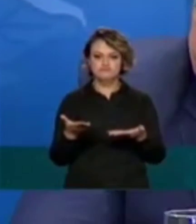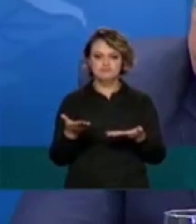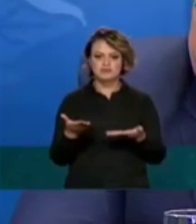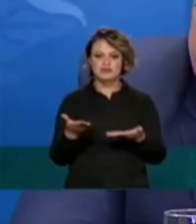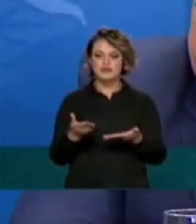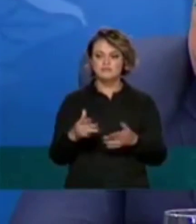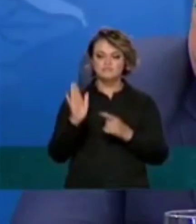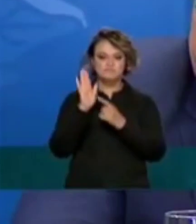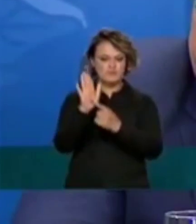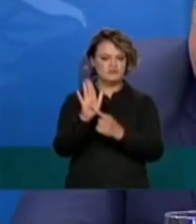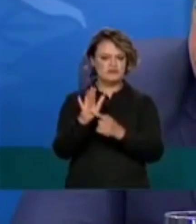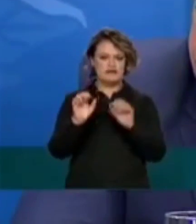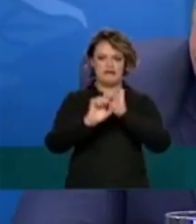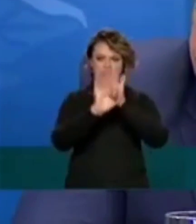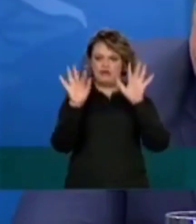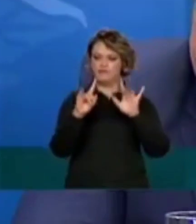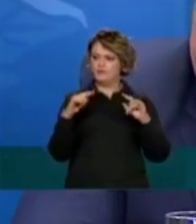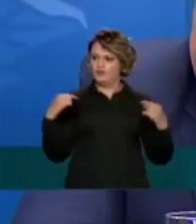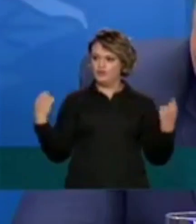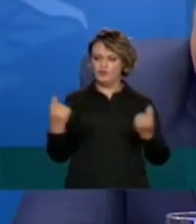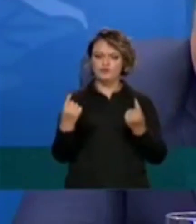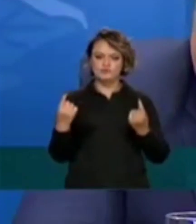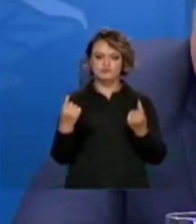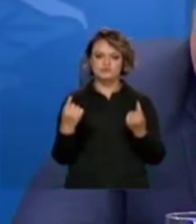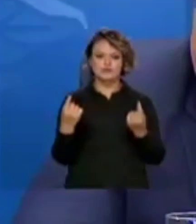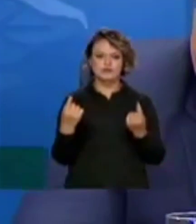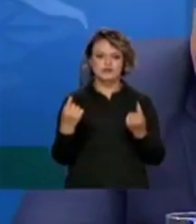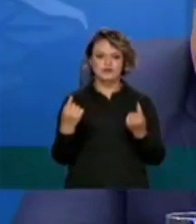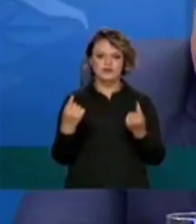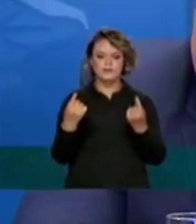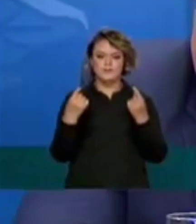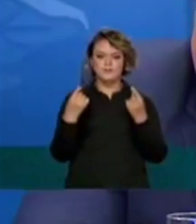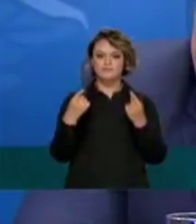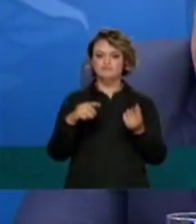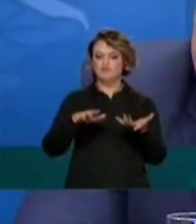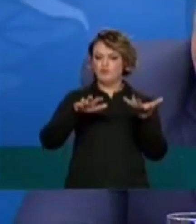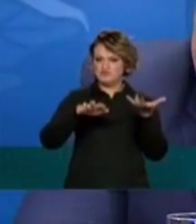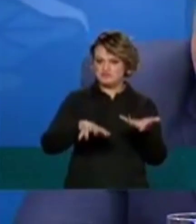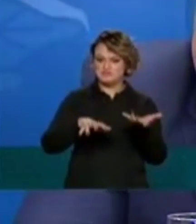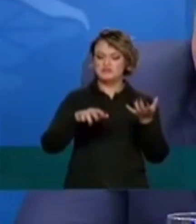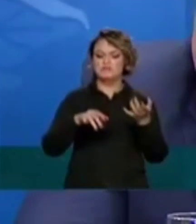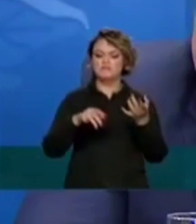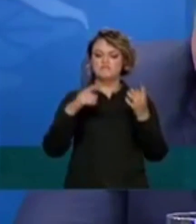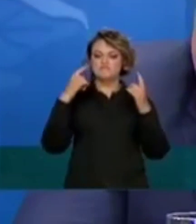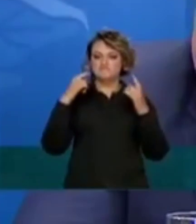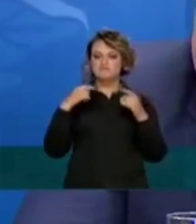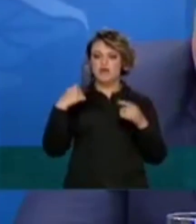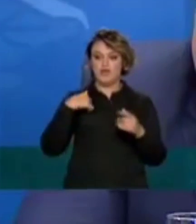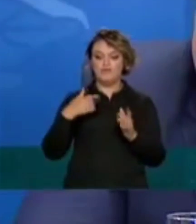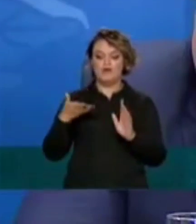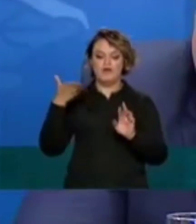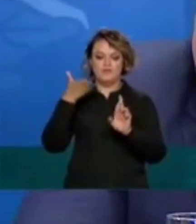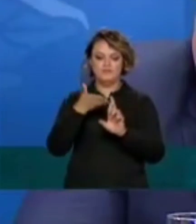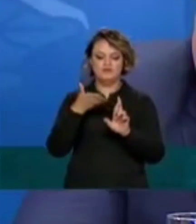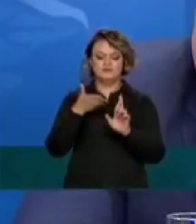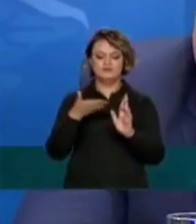torna muito claro a preocupação do Congresso Nacional, eu falo pela Câmara dos